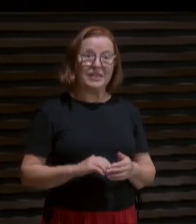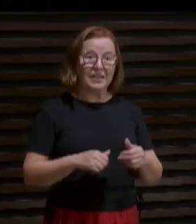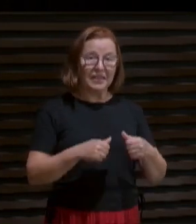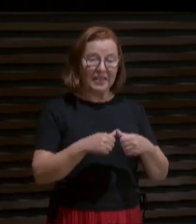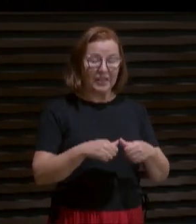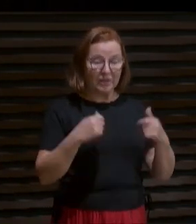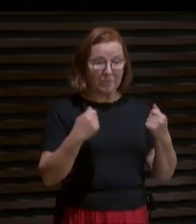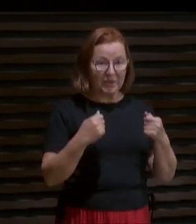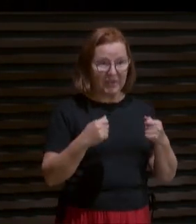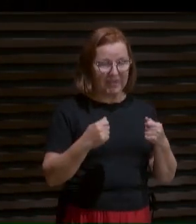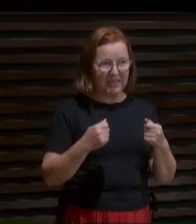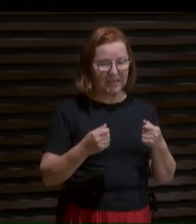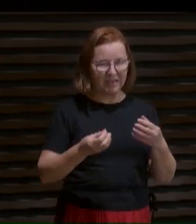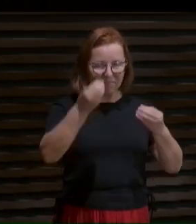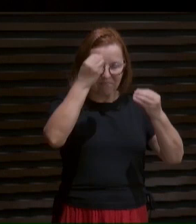interiorizado,